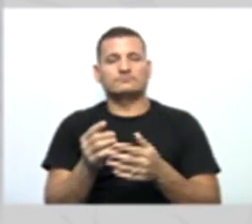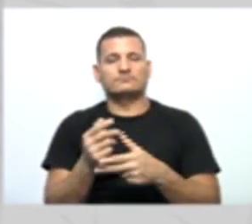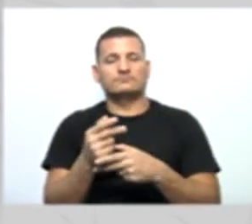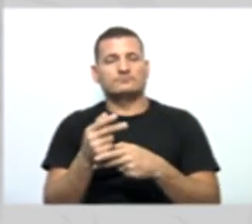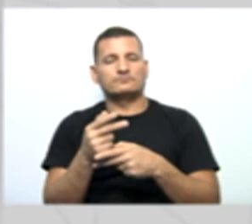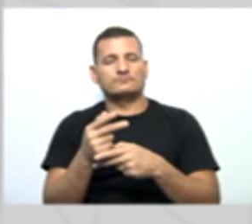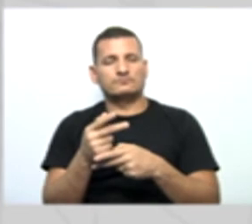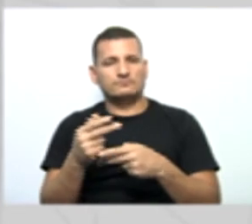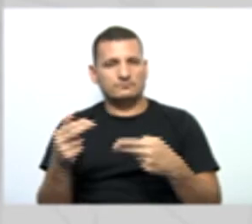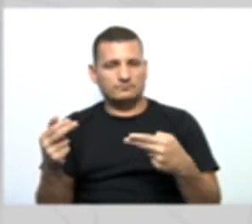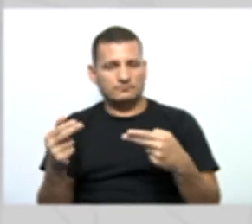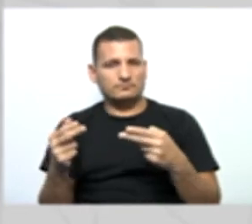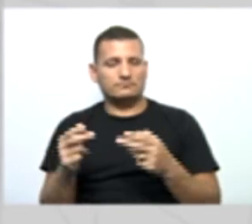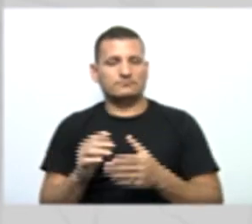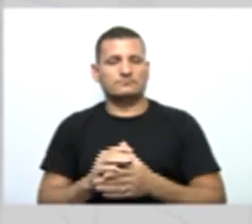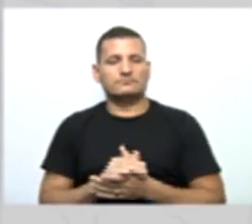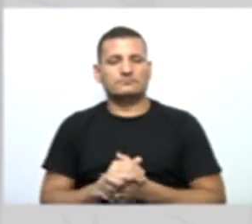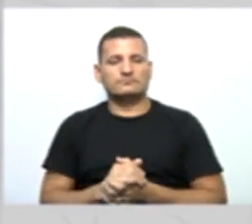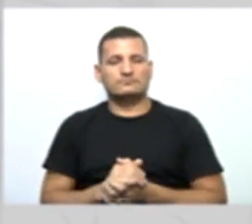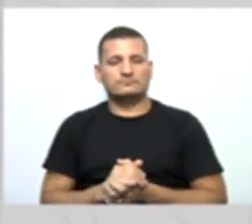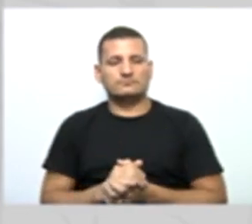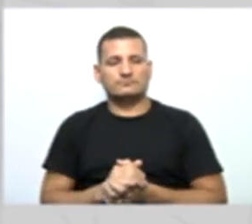objetos